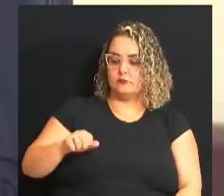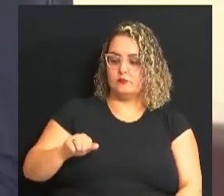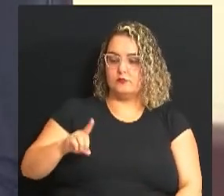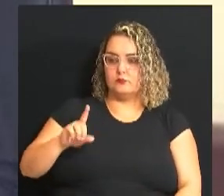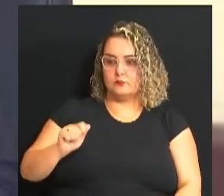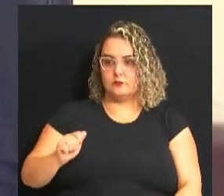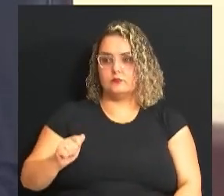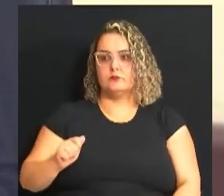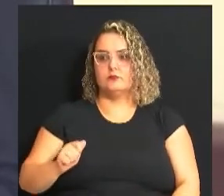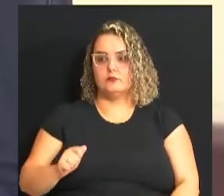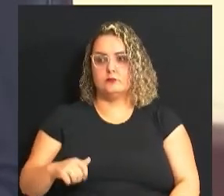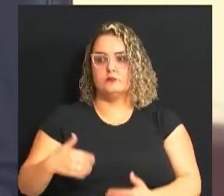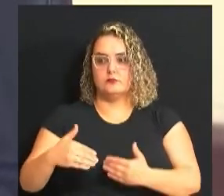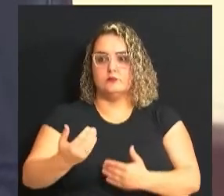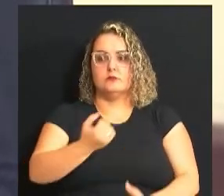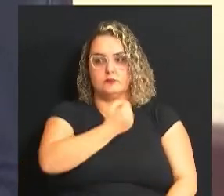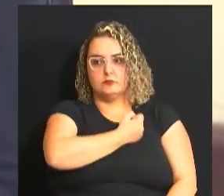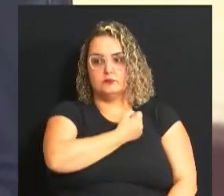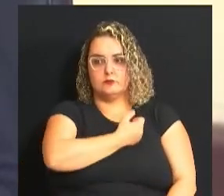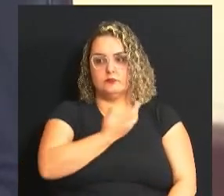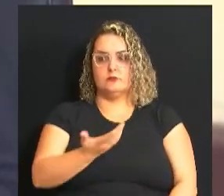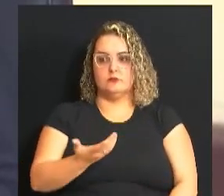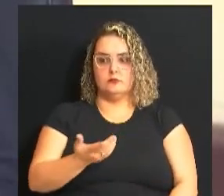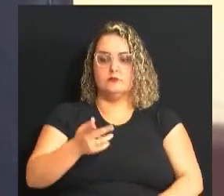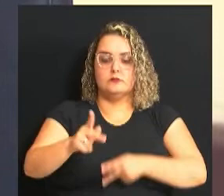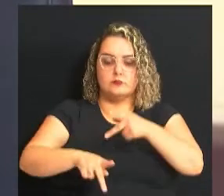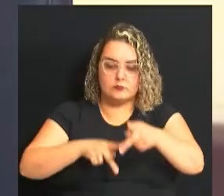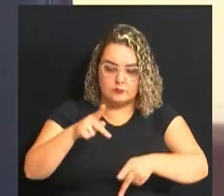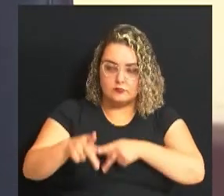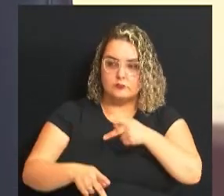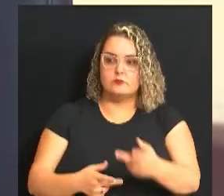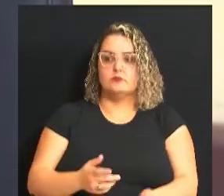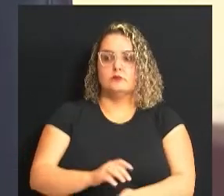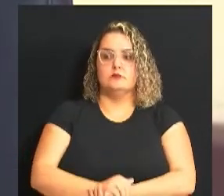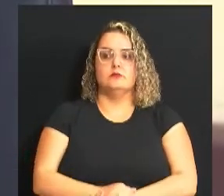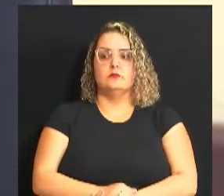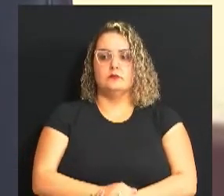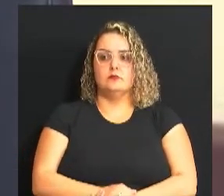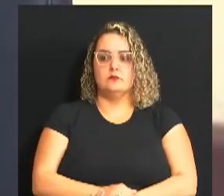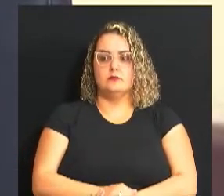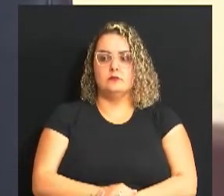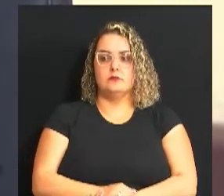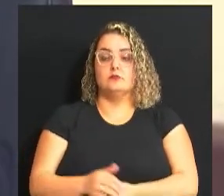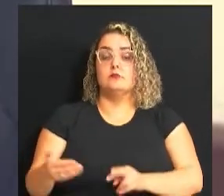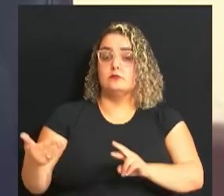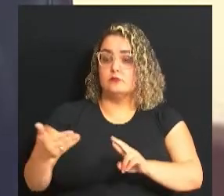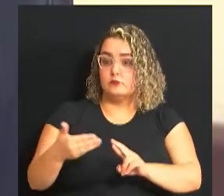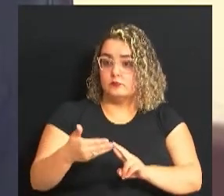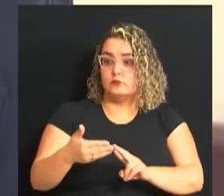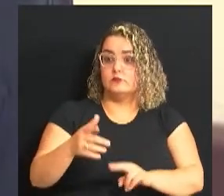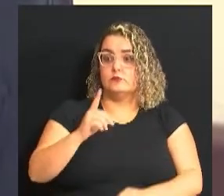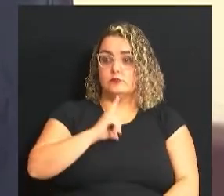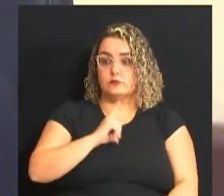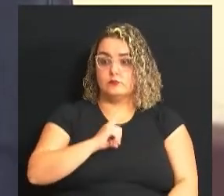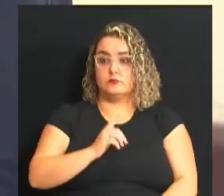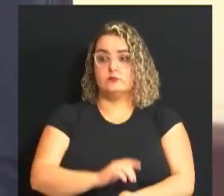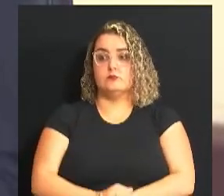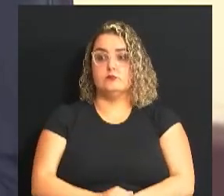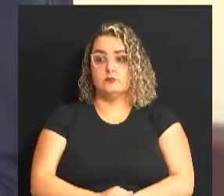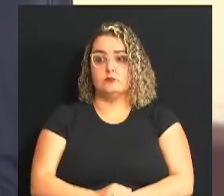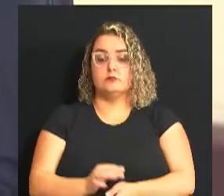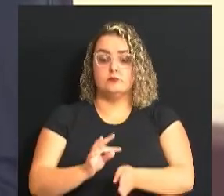partir de um número, né, da população, seria uma referência de ter aí um